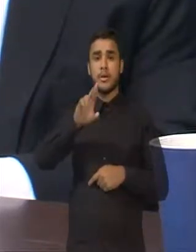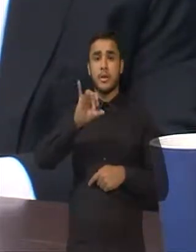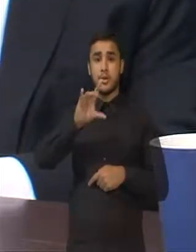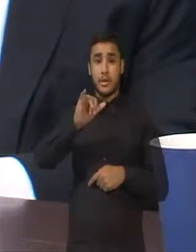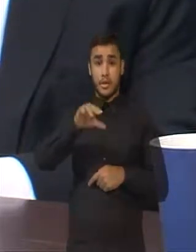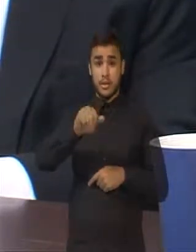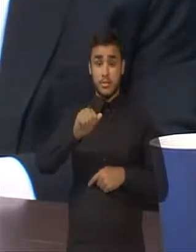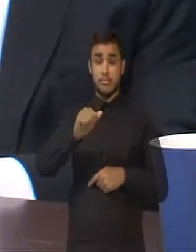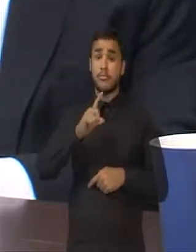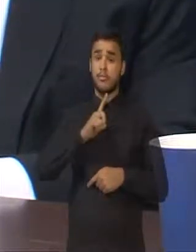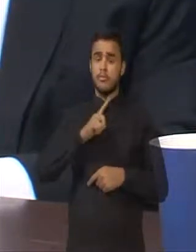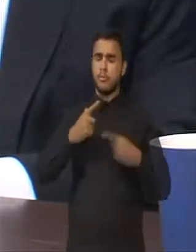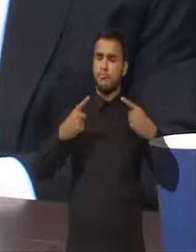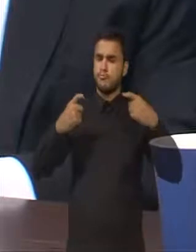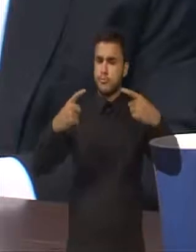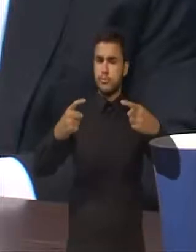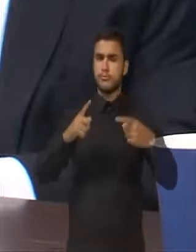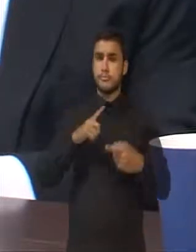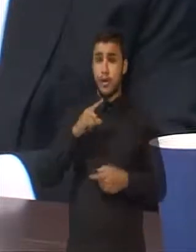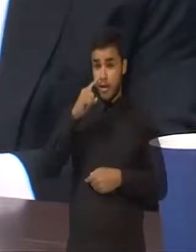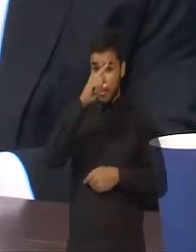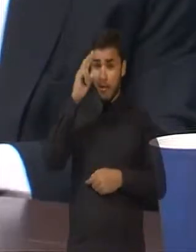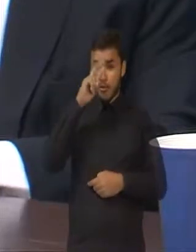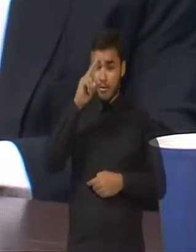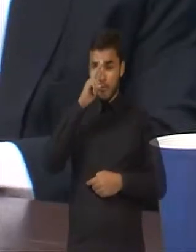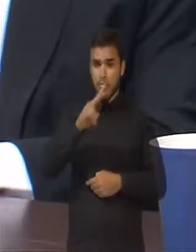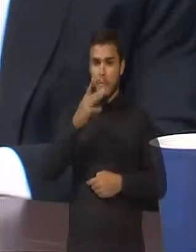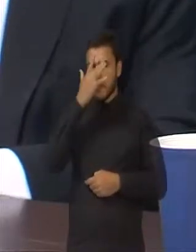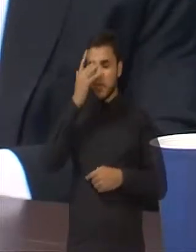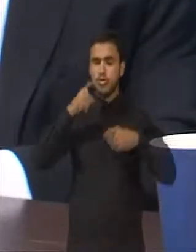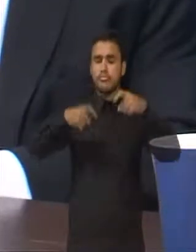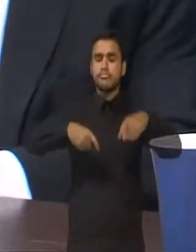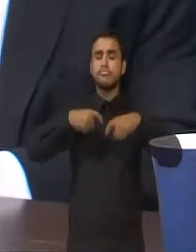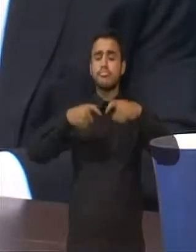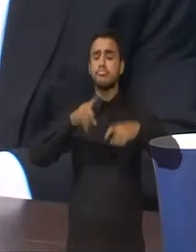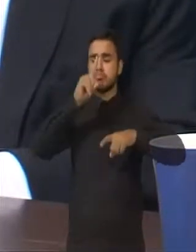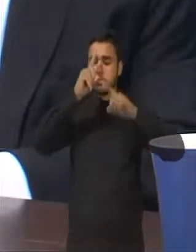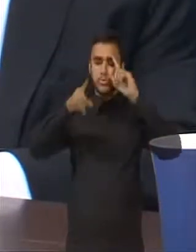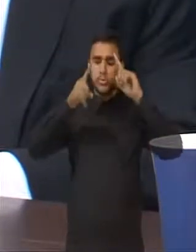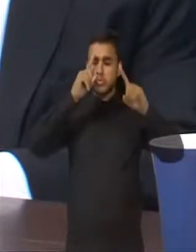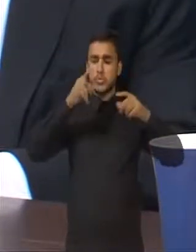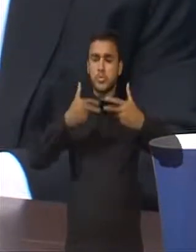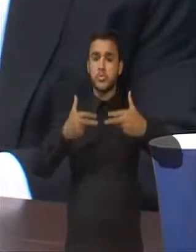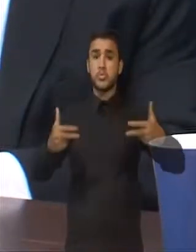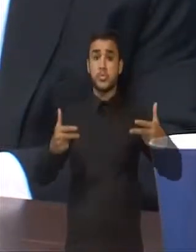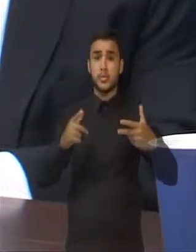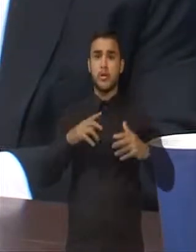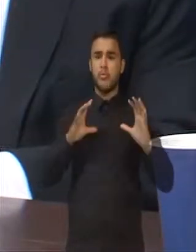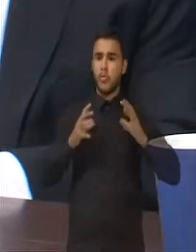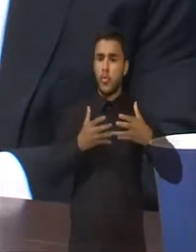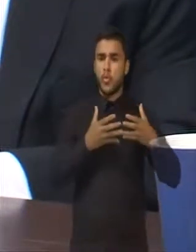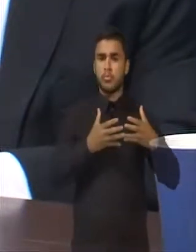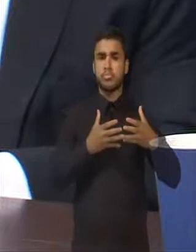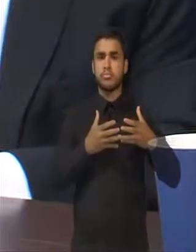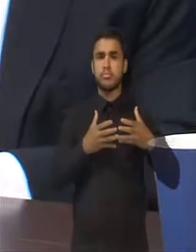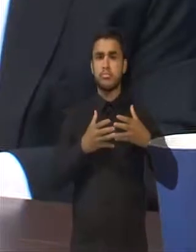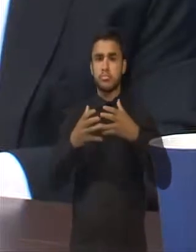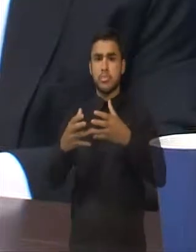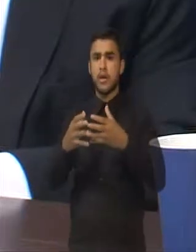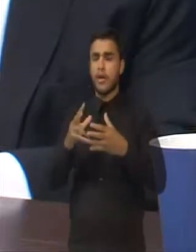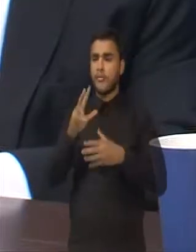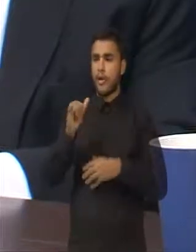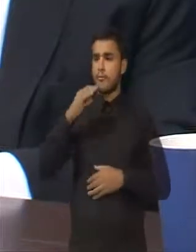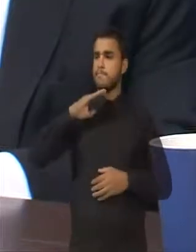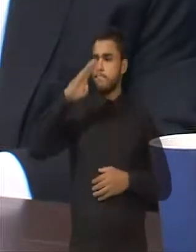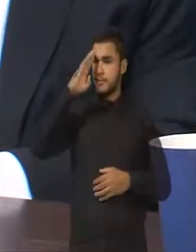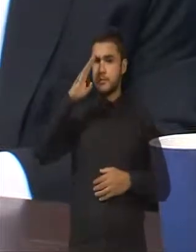as armas dos fazendeiros que seguiam o Washington para enfrentar o exército inglês, que eram espingardas de